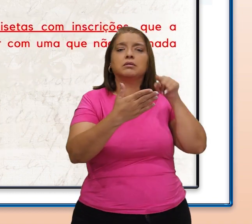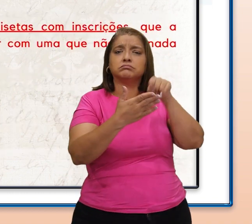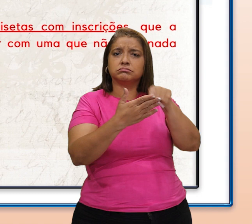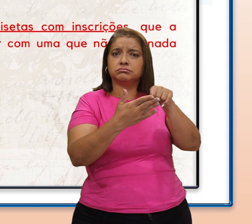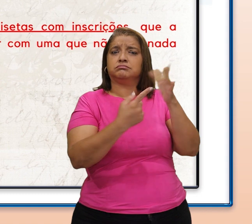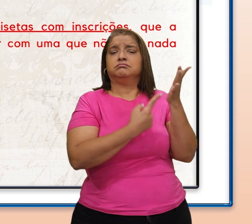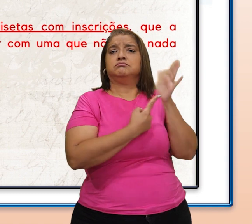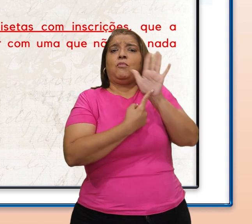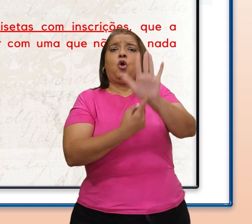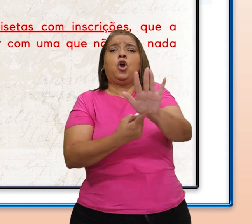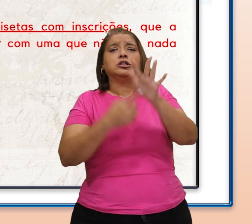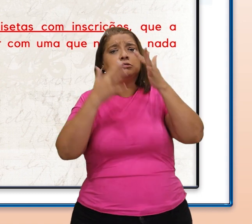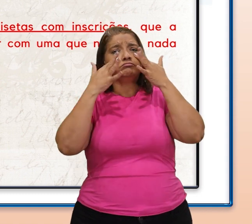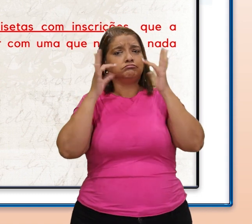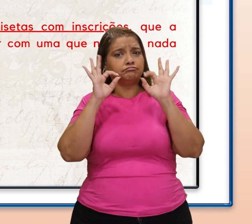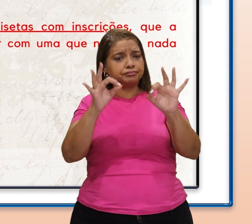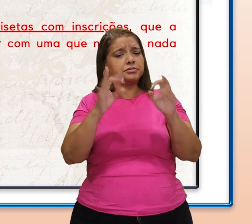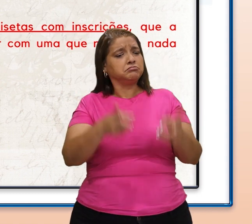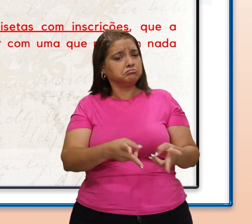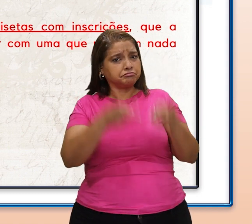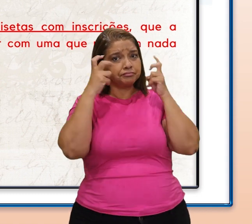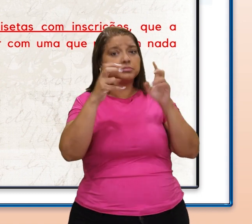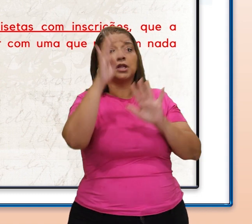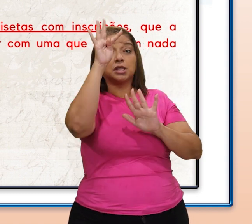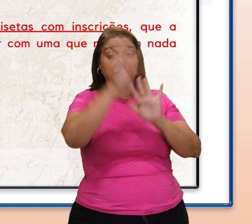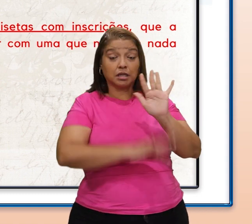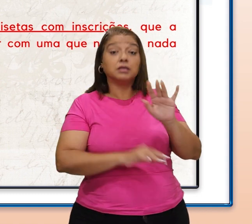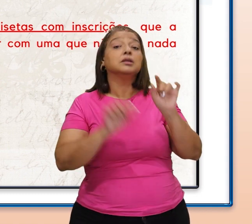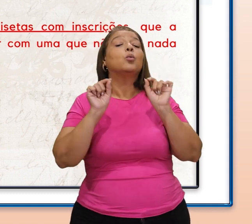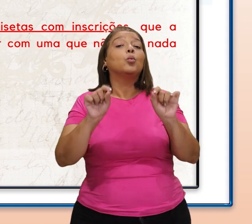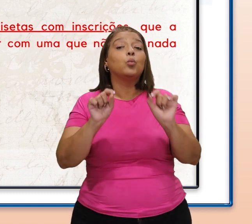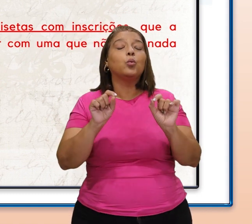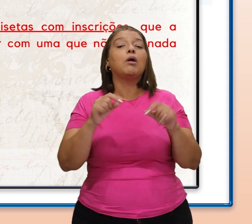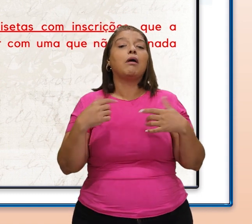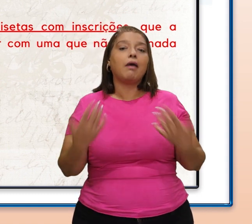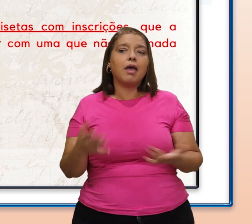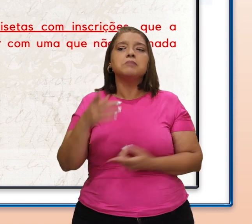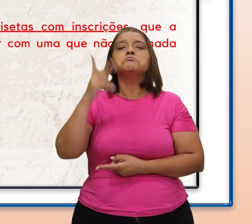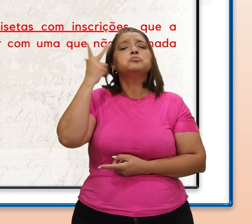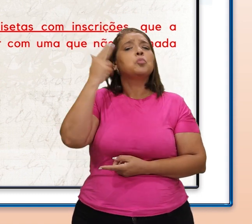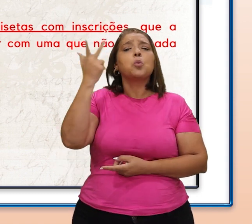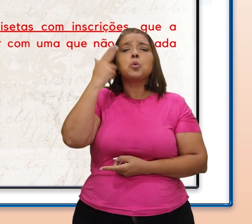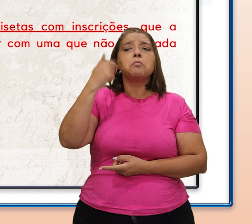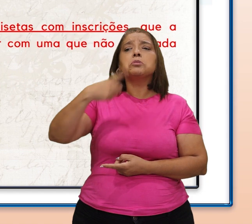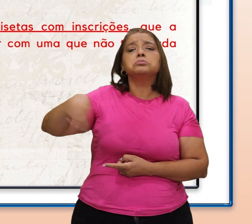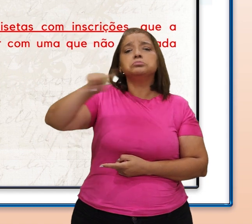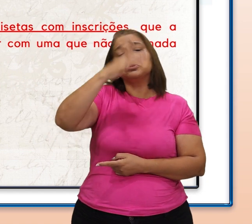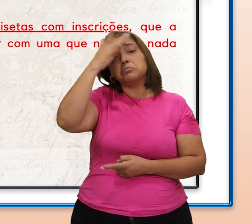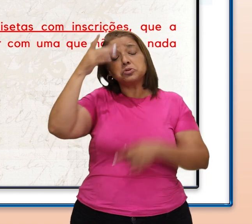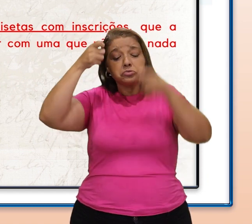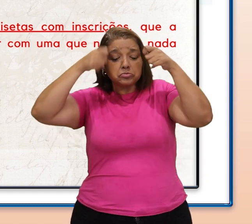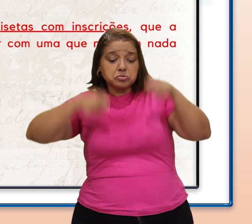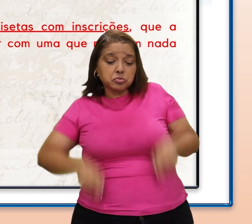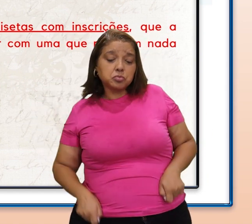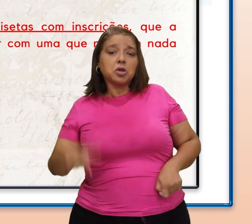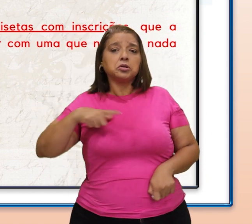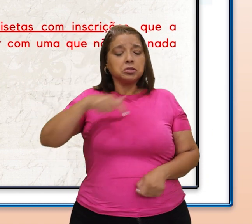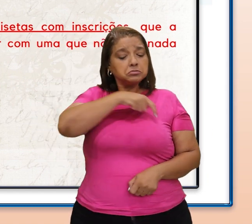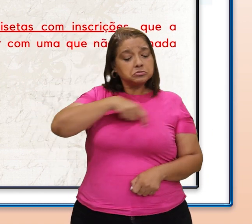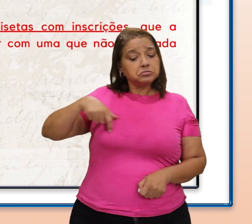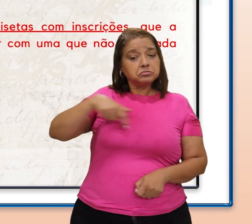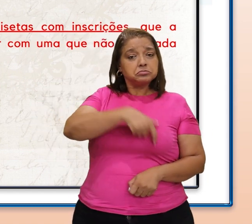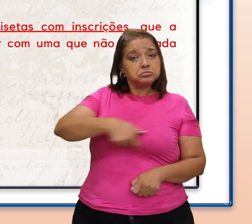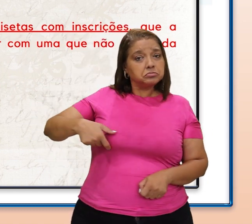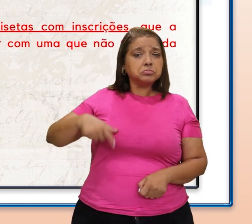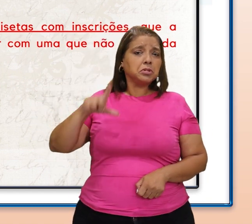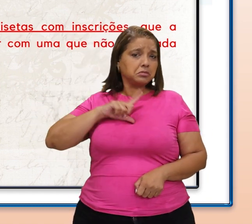inicial, implicitamente identificada no texto, é o fato de ser comum as pessoas usarem camisetas